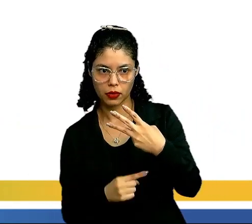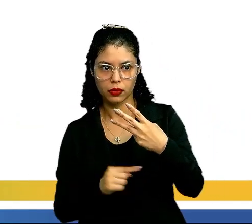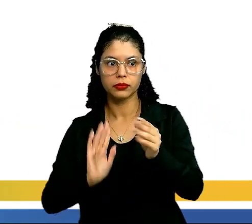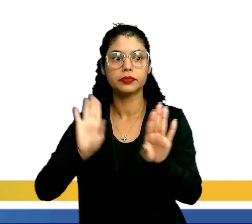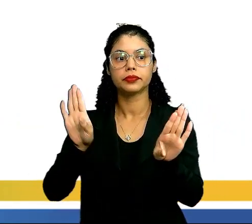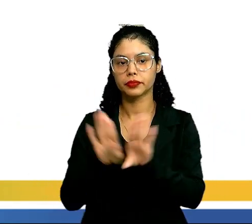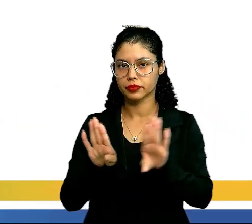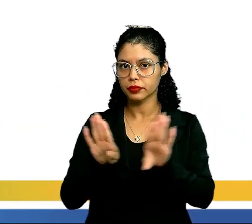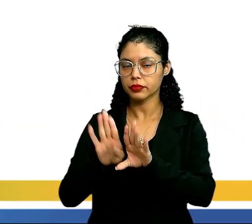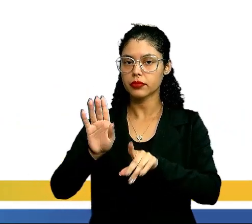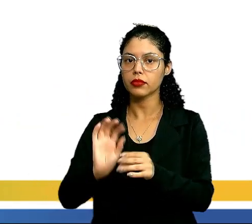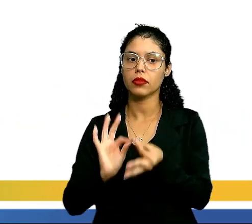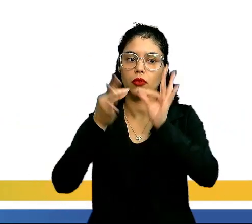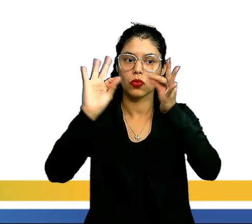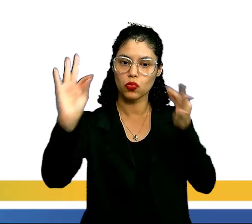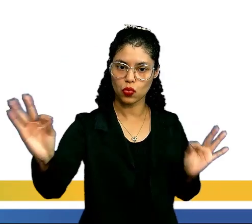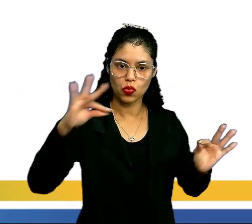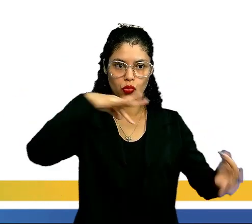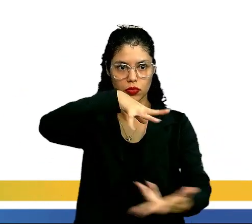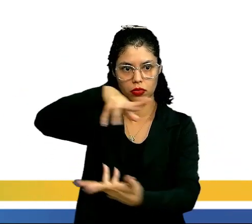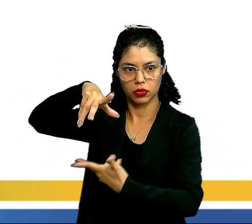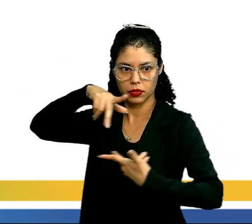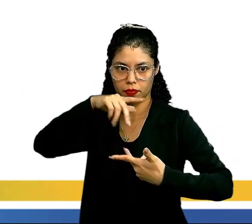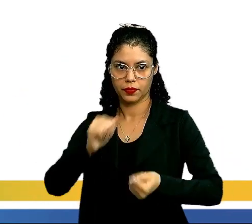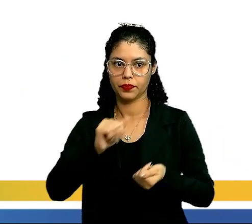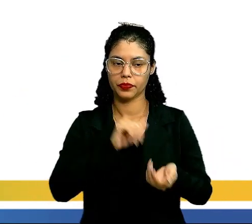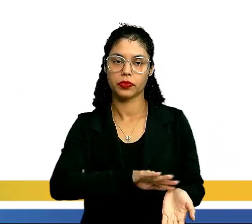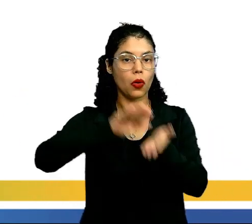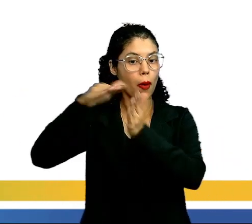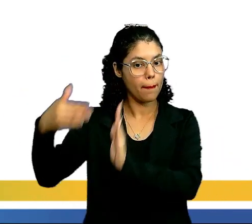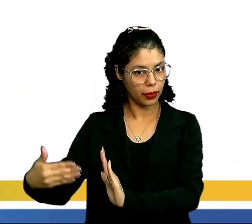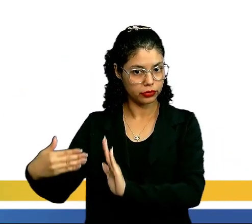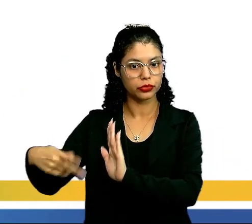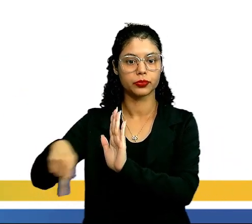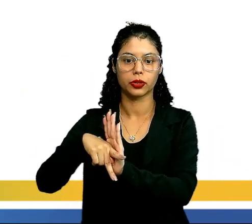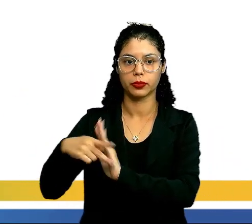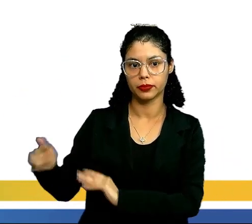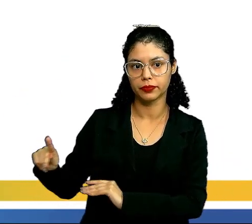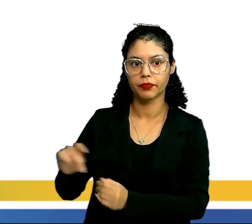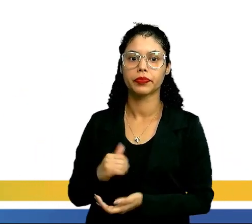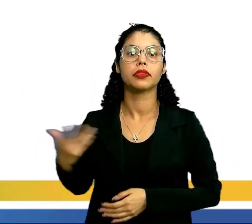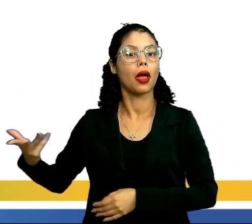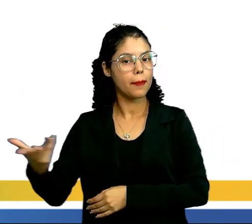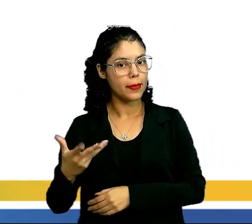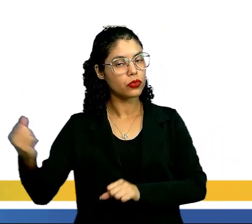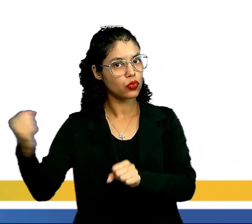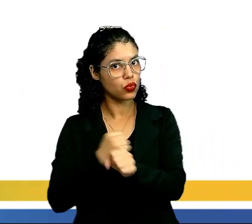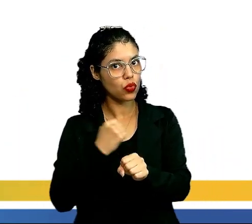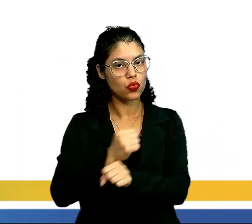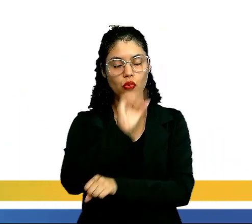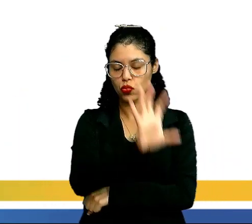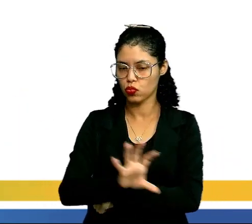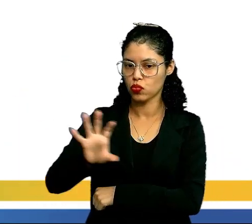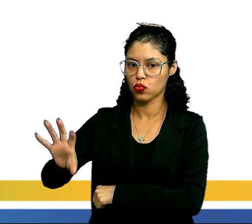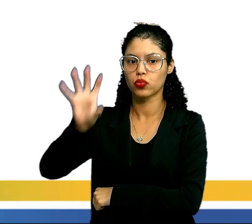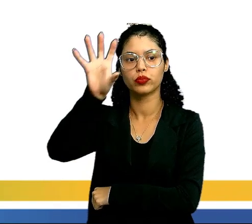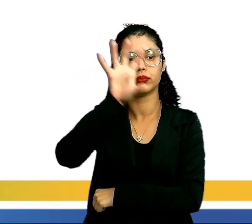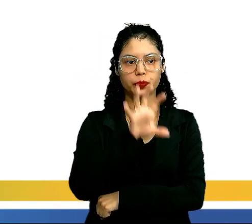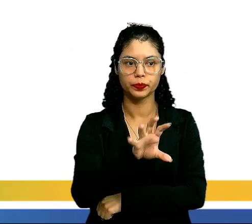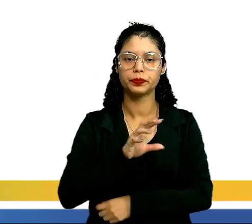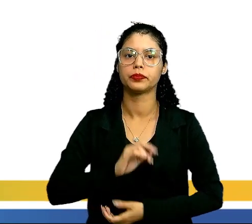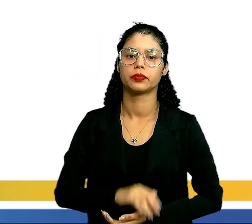de longitude da Terra ou de parte dela, sendo a base para a construção